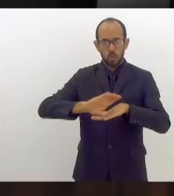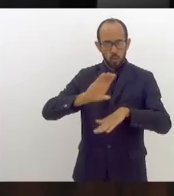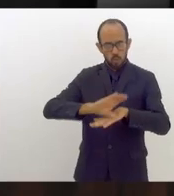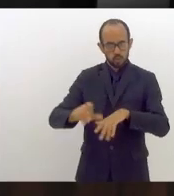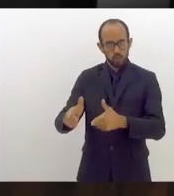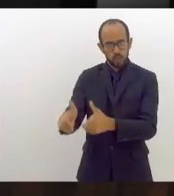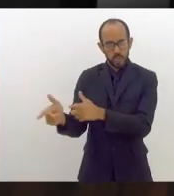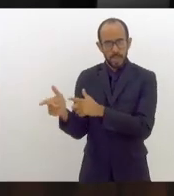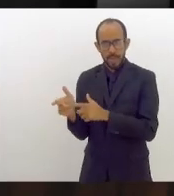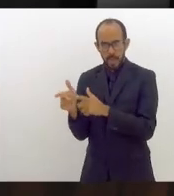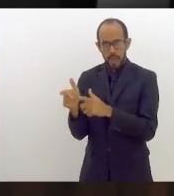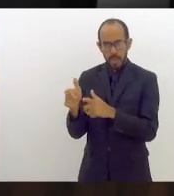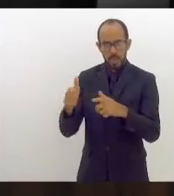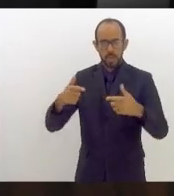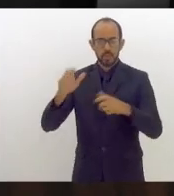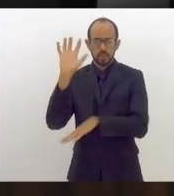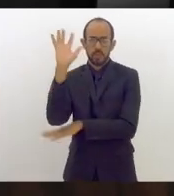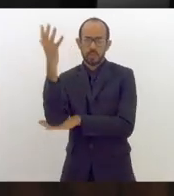selva